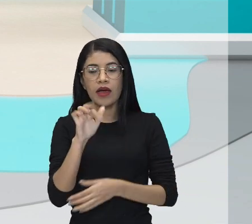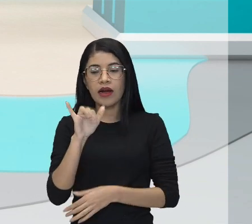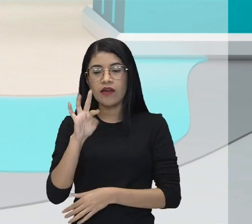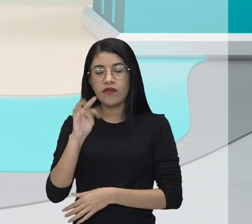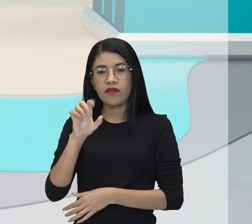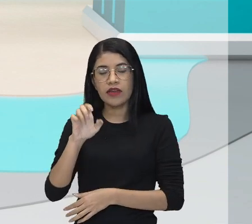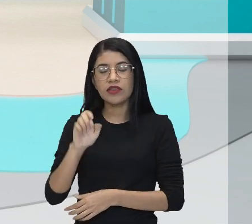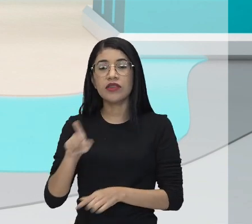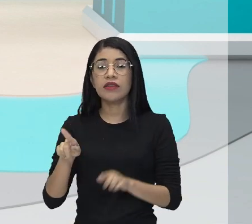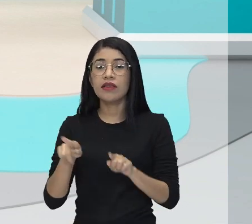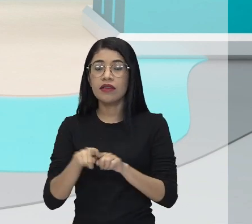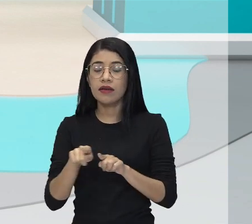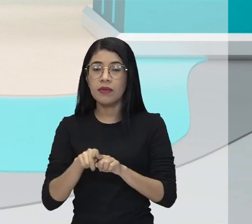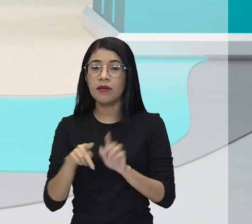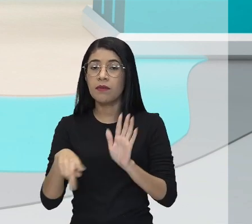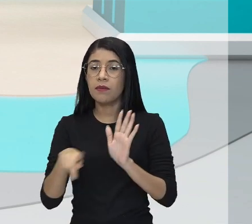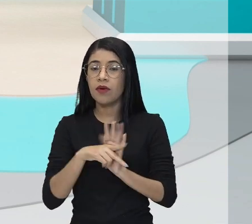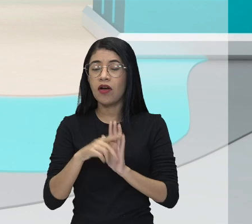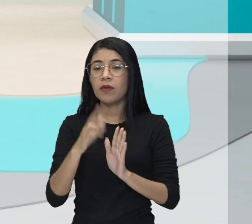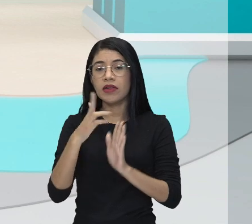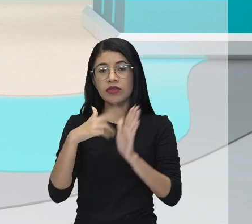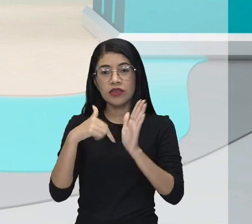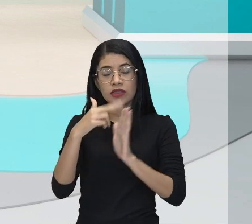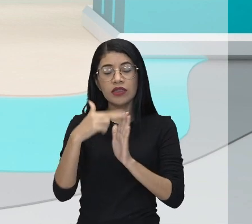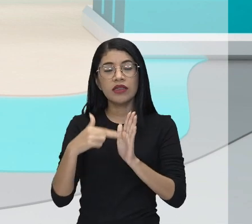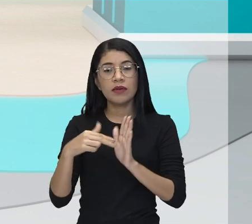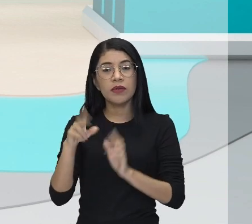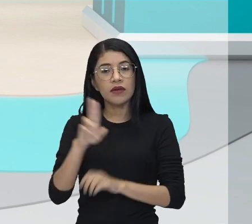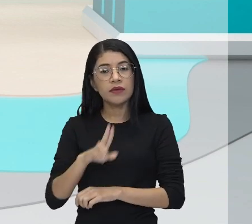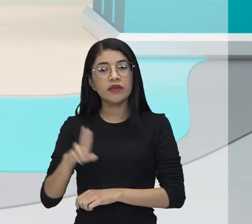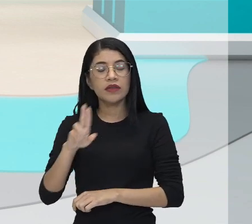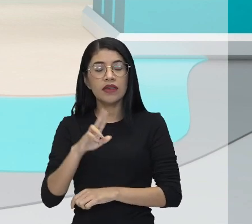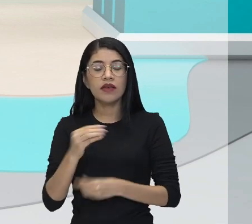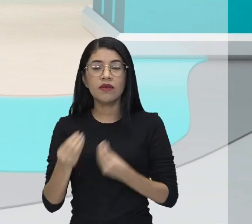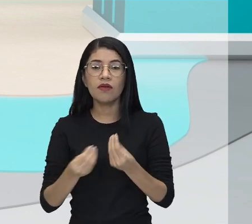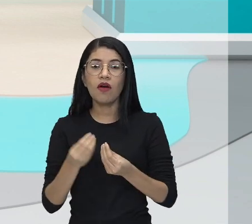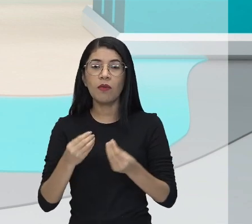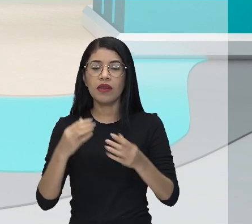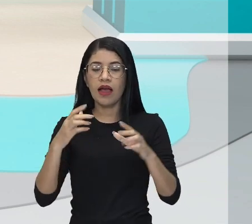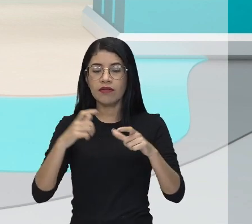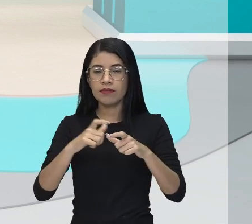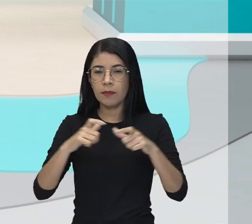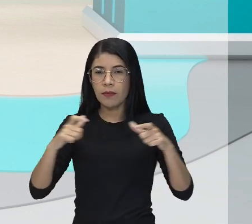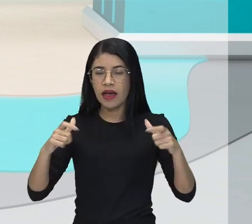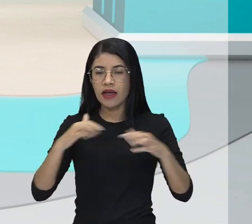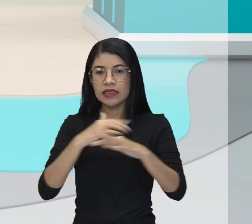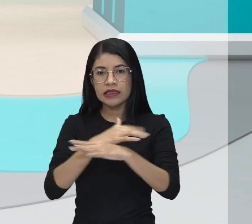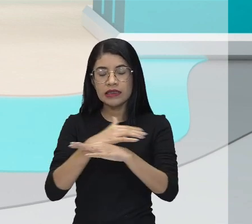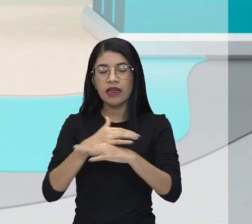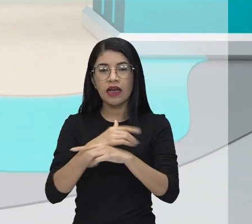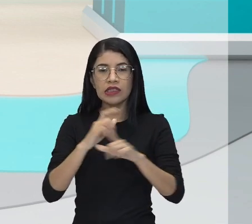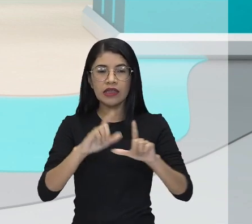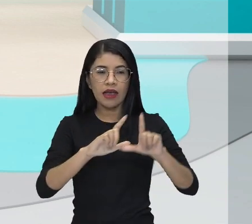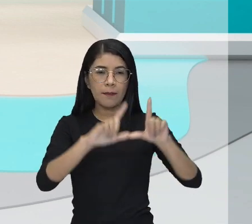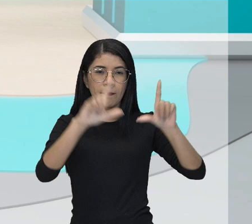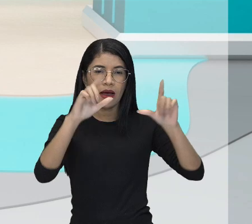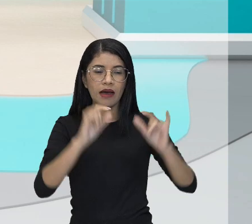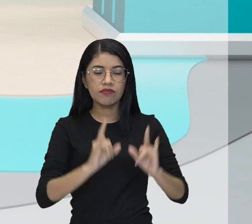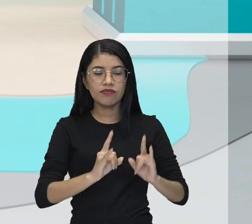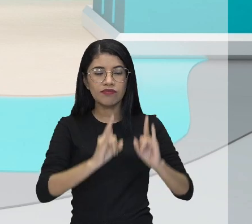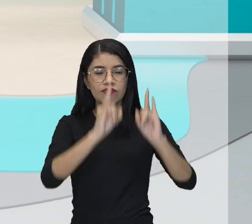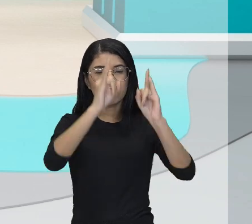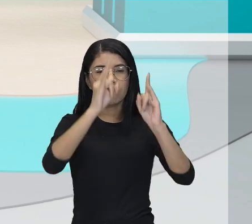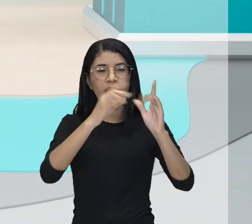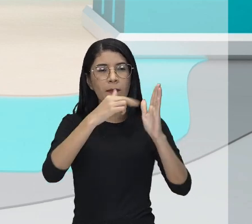os grafiteiros. Geralmente são obras que são feitas nas grandes cidades. O suporte são os